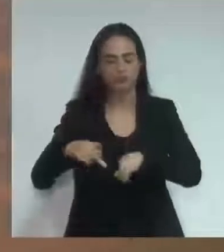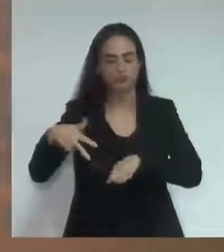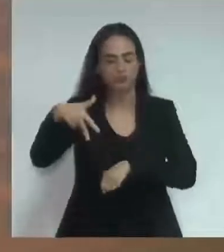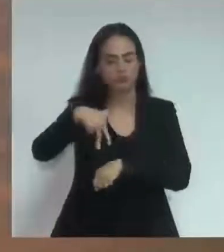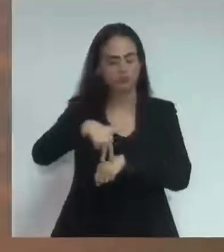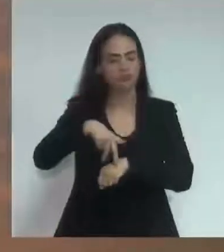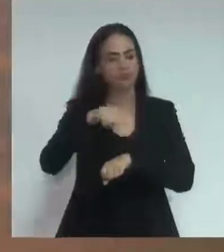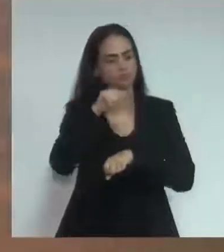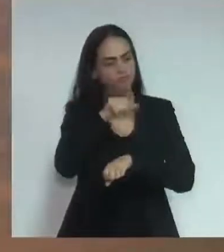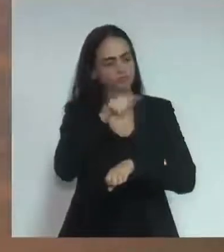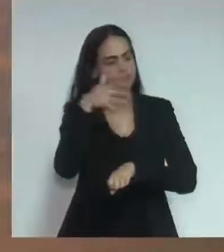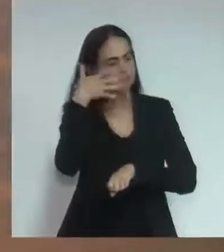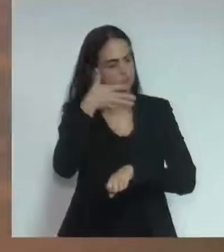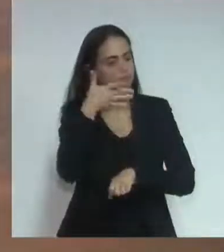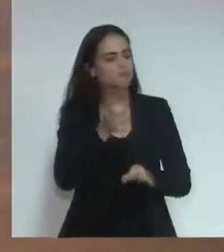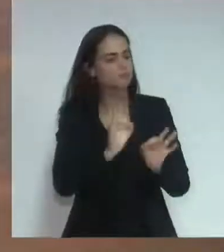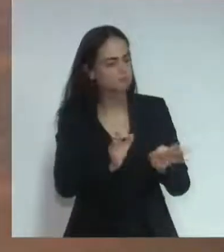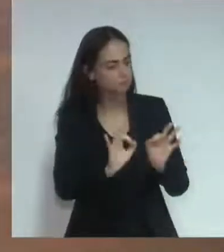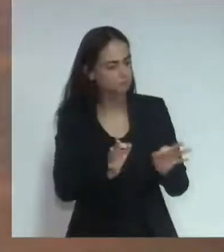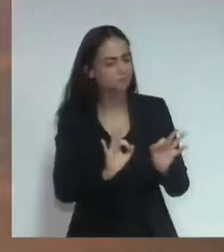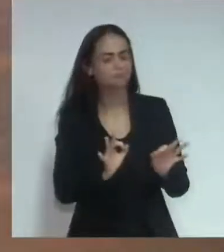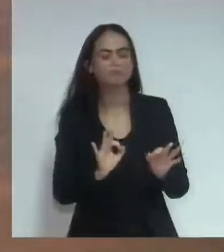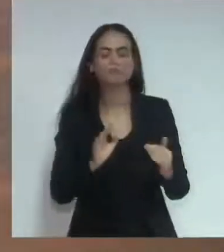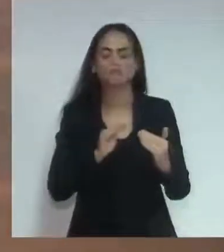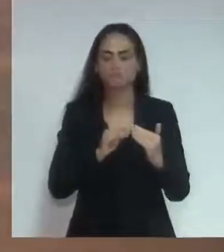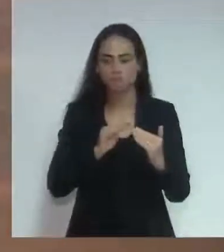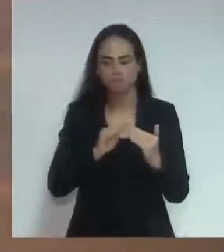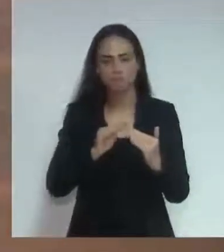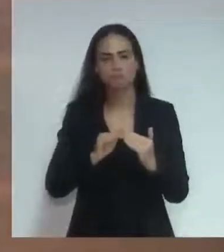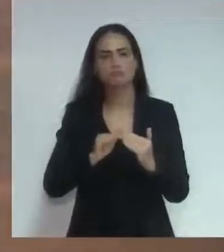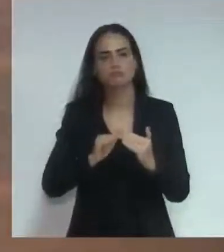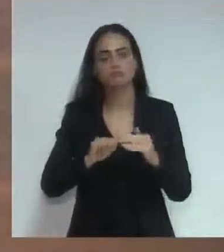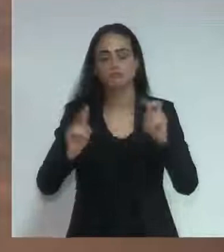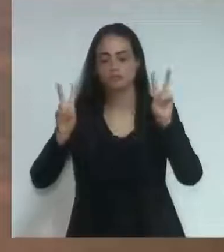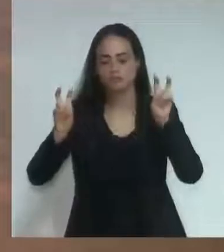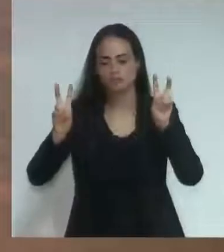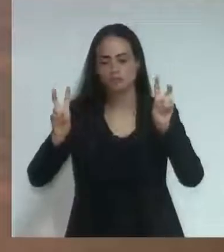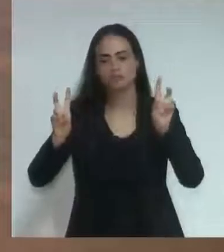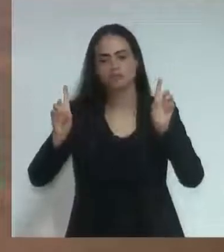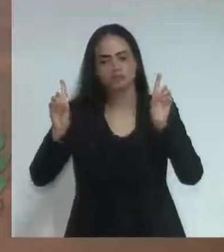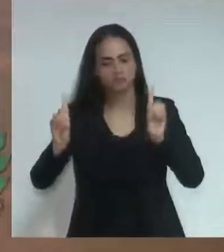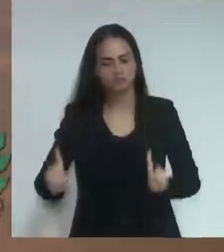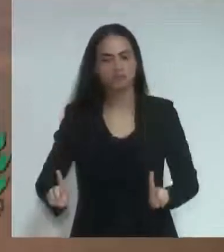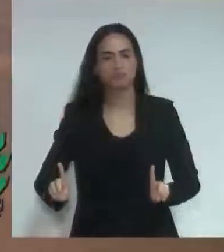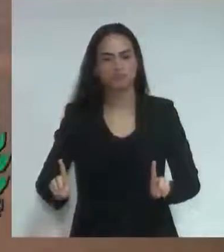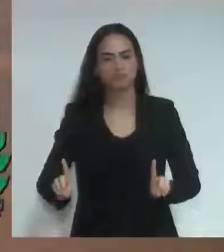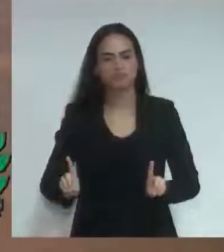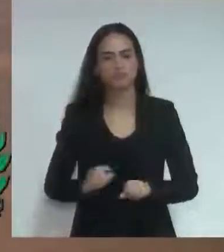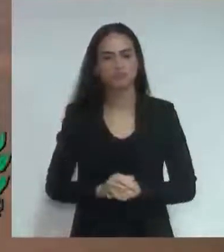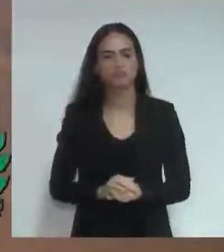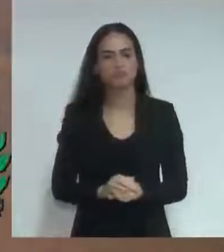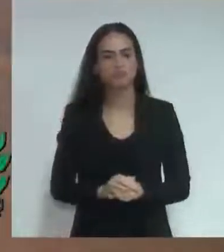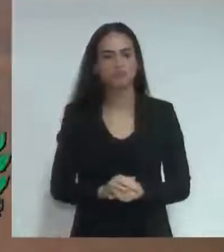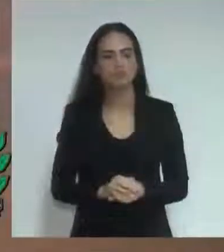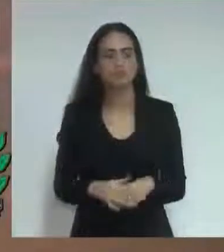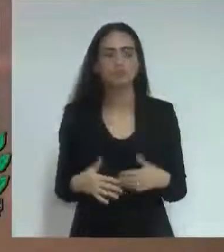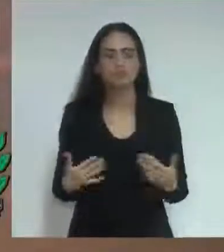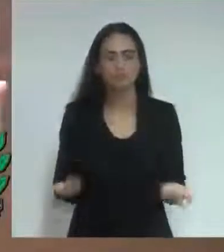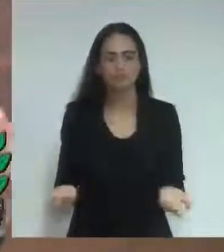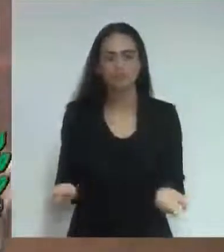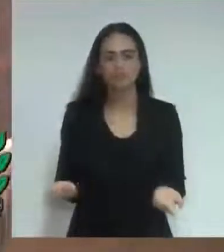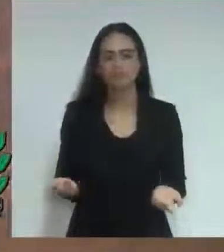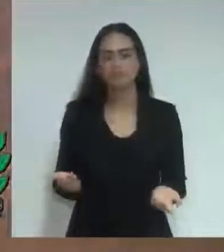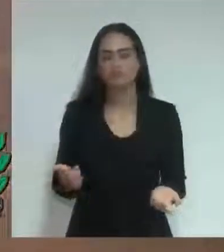bem a população, o segmento das pessoas com deficiência. E até na saída eu comentei com